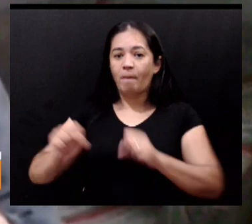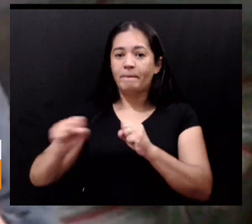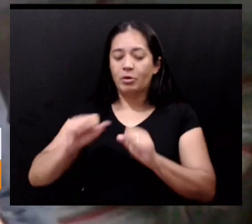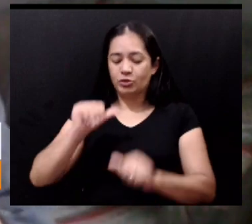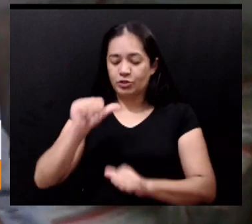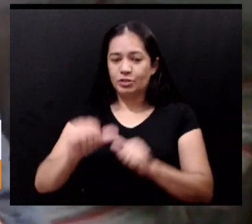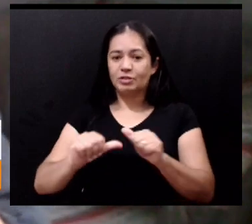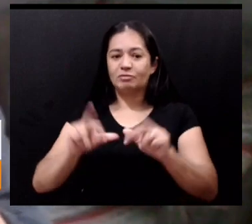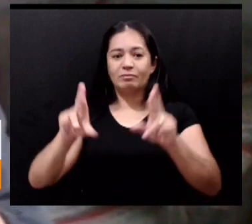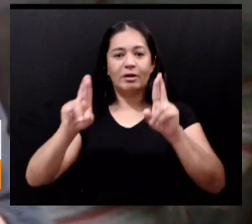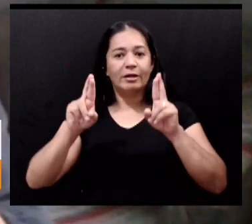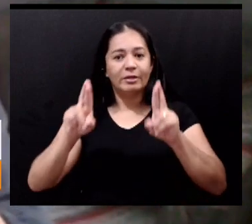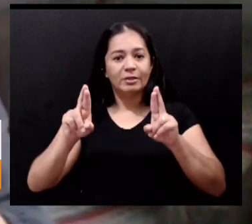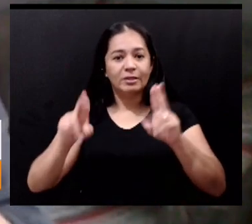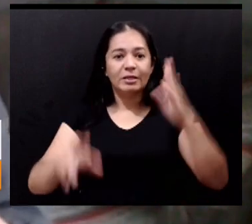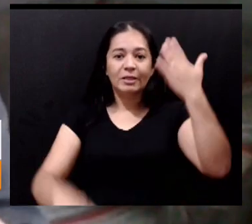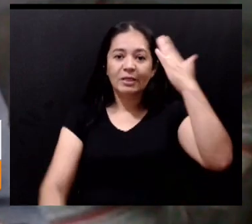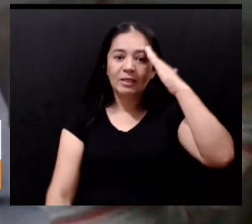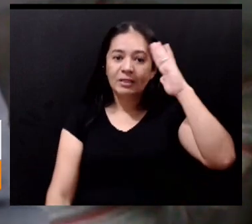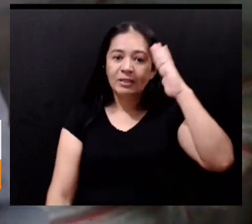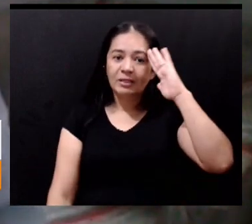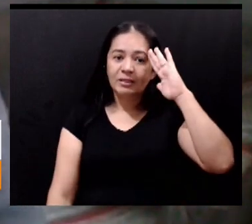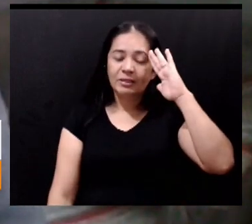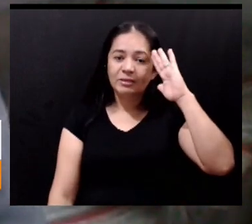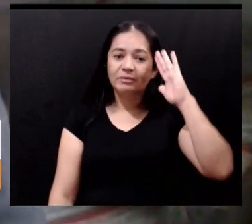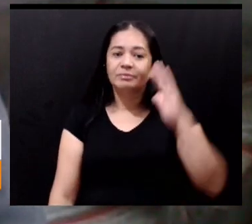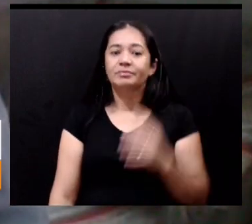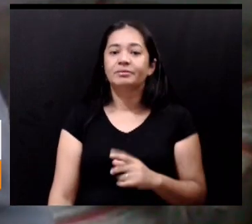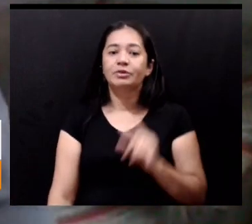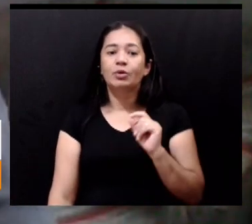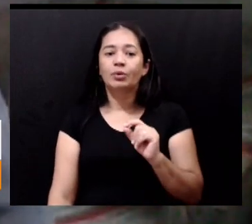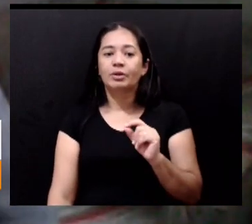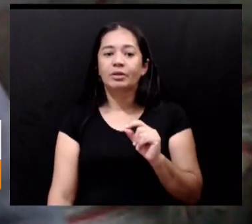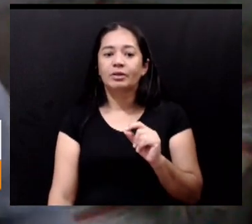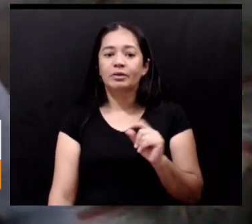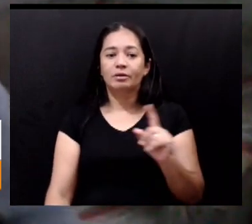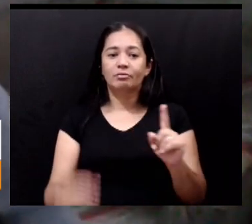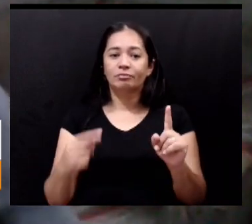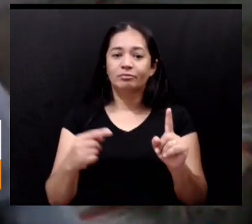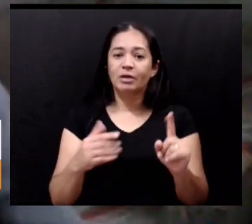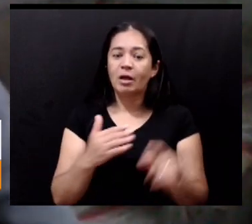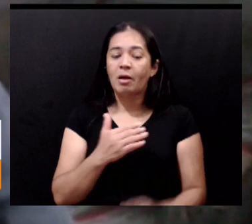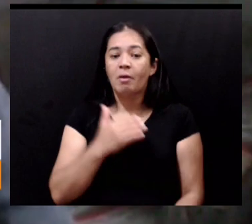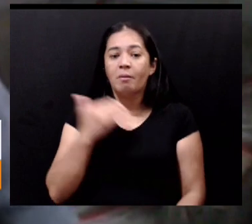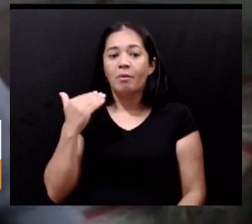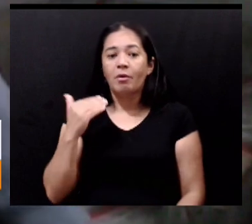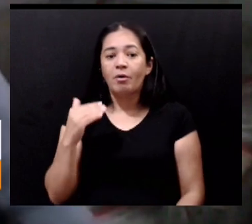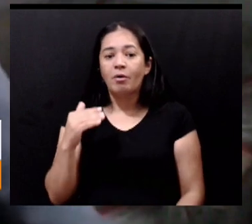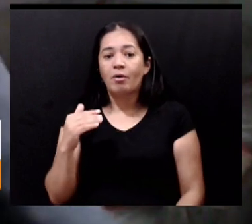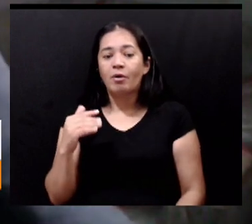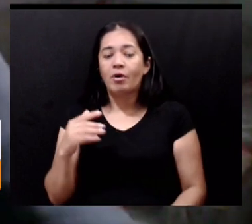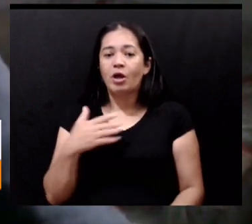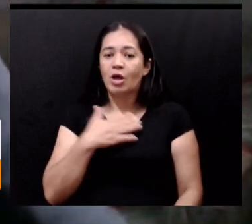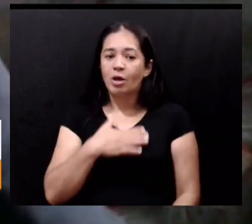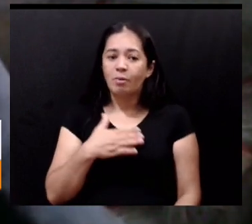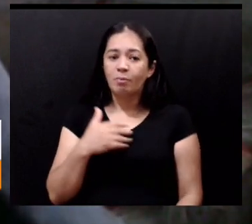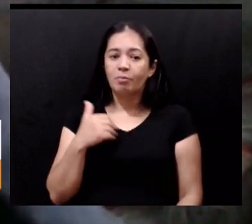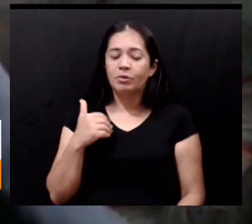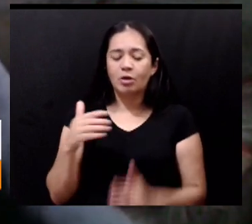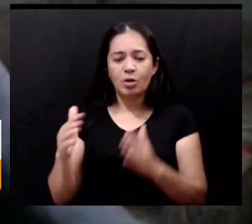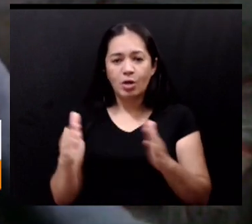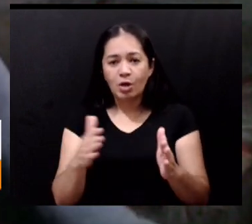esse caminho foi bom para você. Ele serviu para você, é consolo, é um caminho